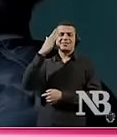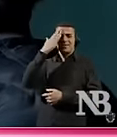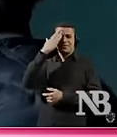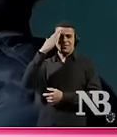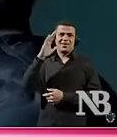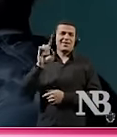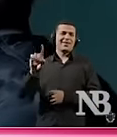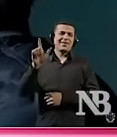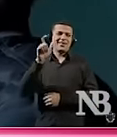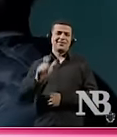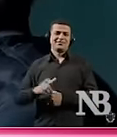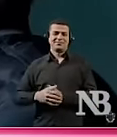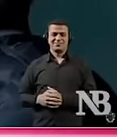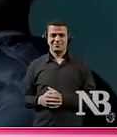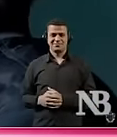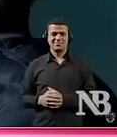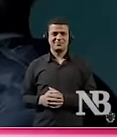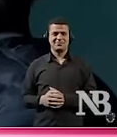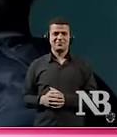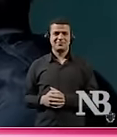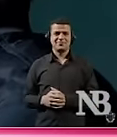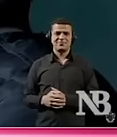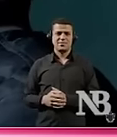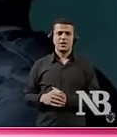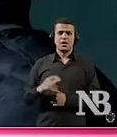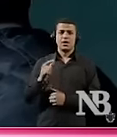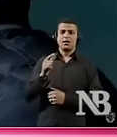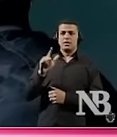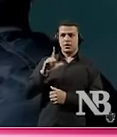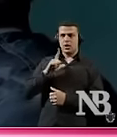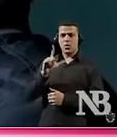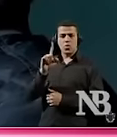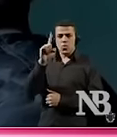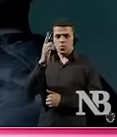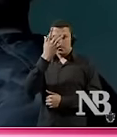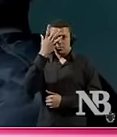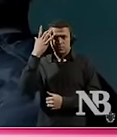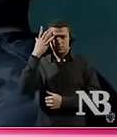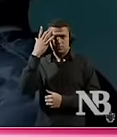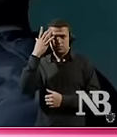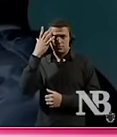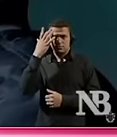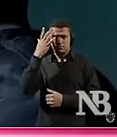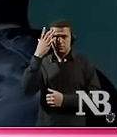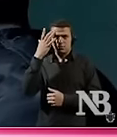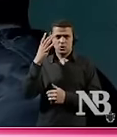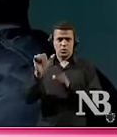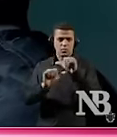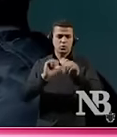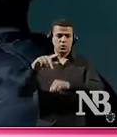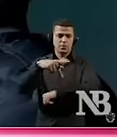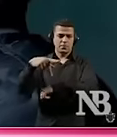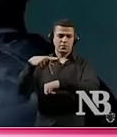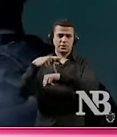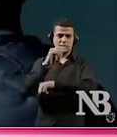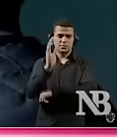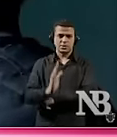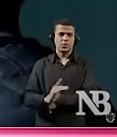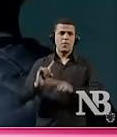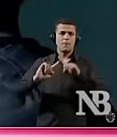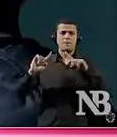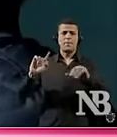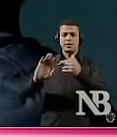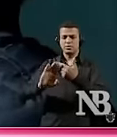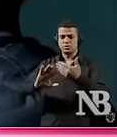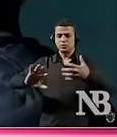era. E por fim, tem uma pessoa que não só mudou o Brasil, né? Ele dividiu o mundo antes e depois dele. Ele veio